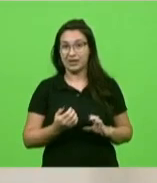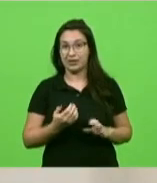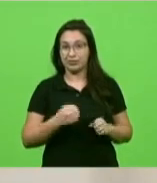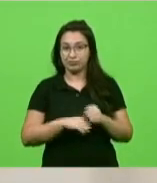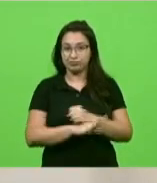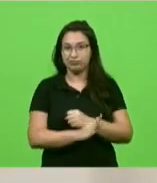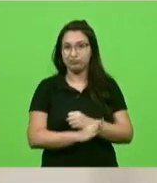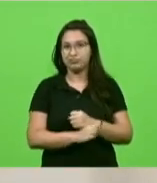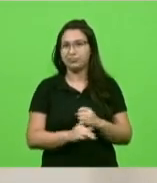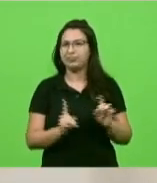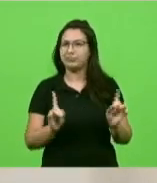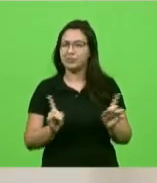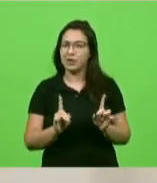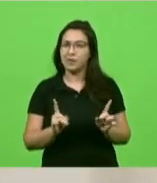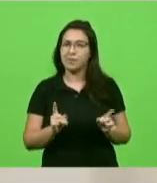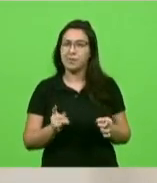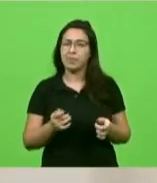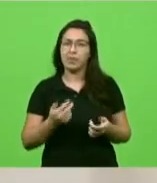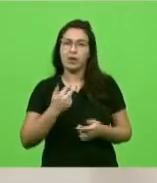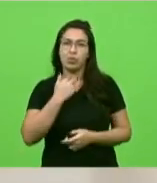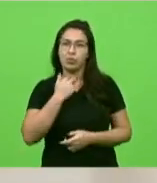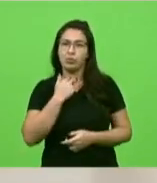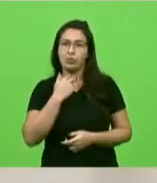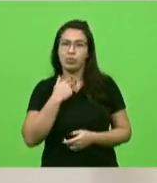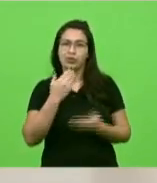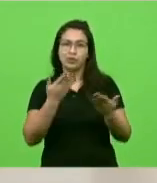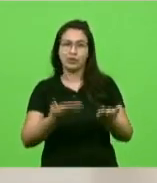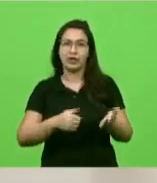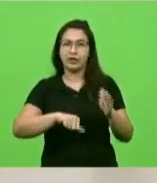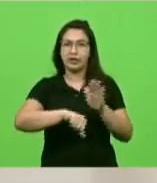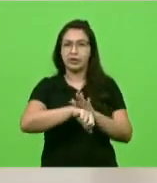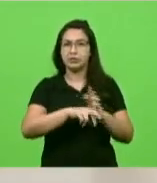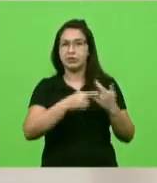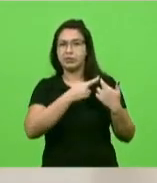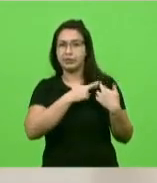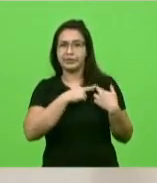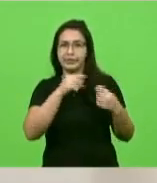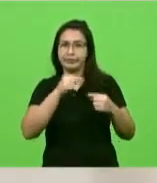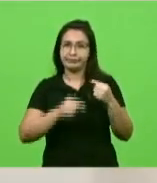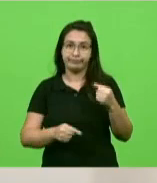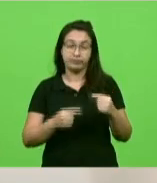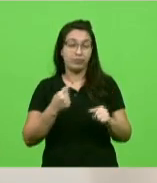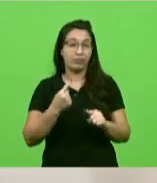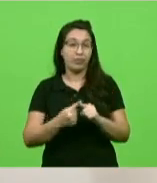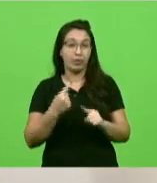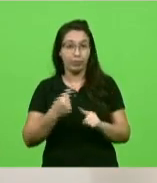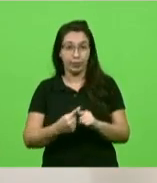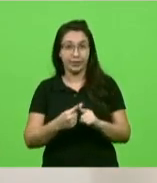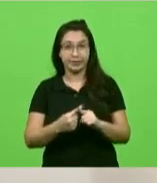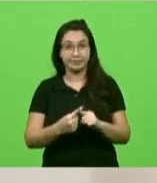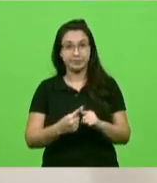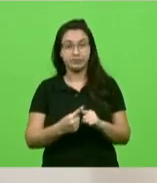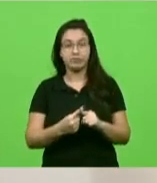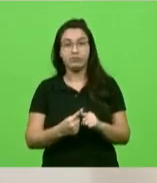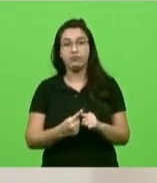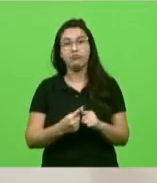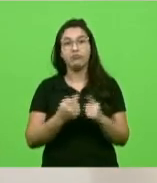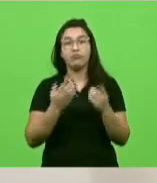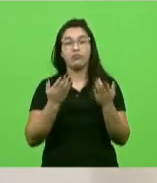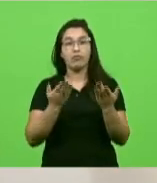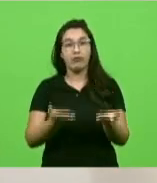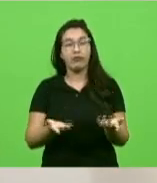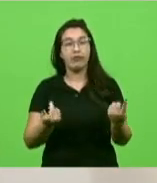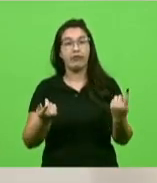ser impossível atribuir-lhe crime de responsabilidade, razão pela qual, por ser essa